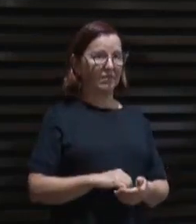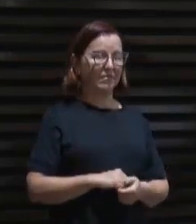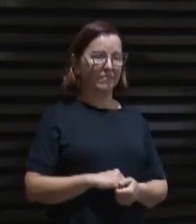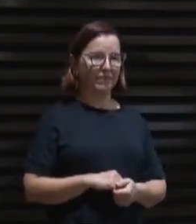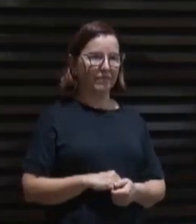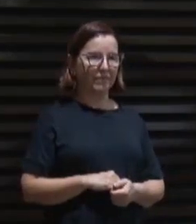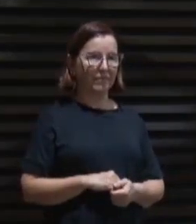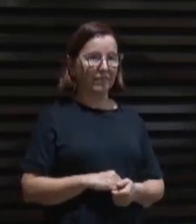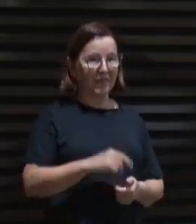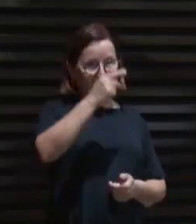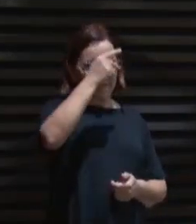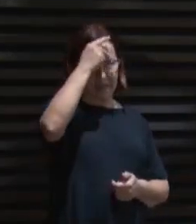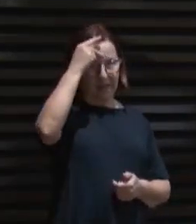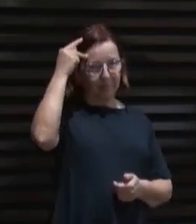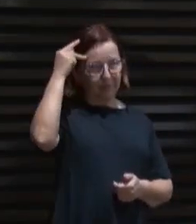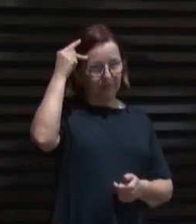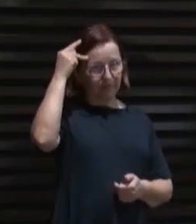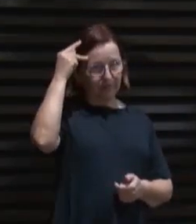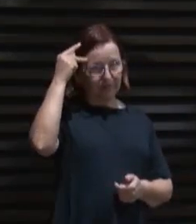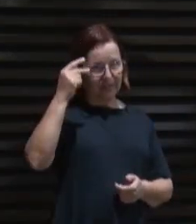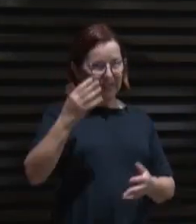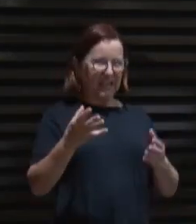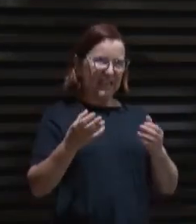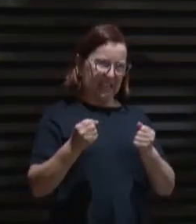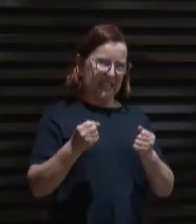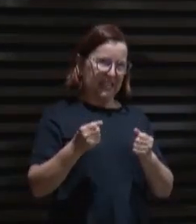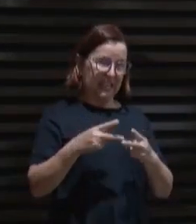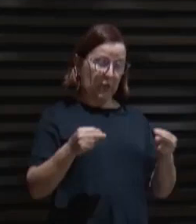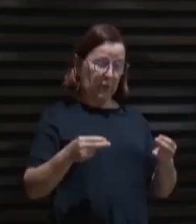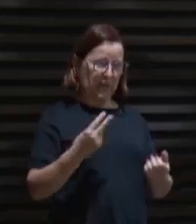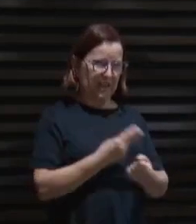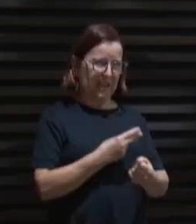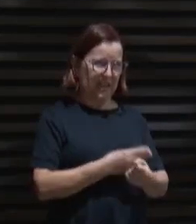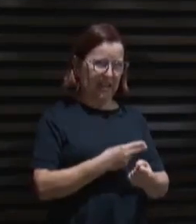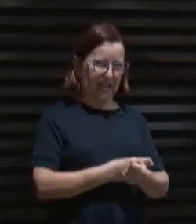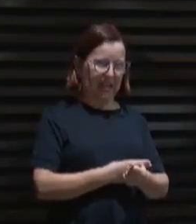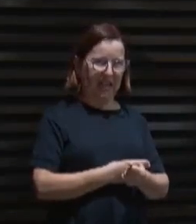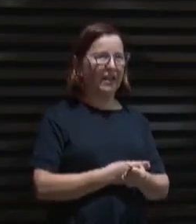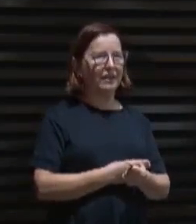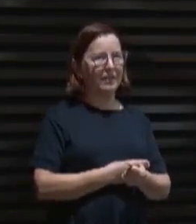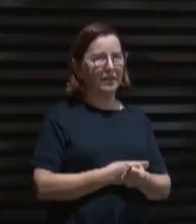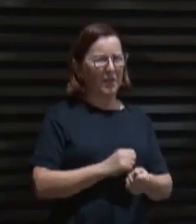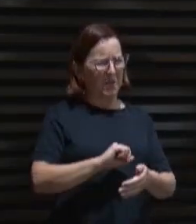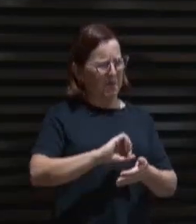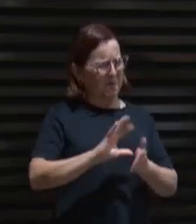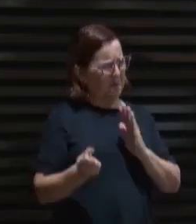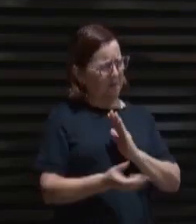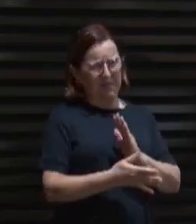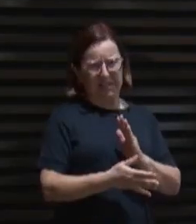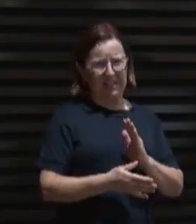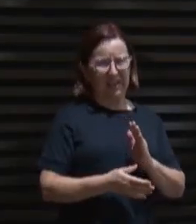Quem aceita o aborto, a teoria de gênero, a corrupção, a imoralidade, o ateísmo prático,